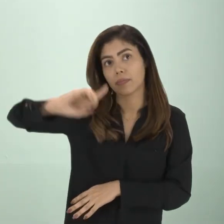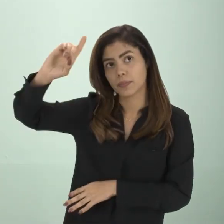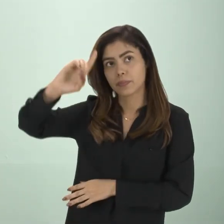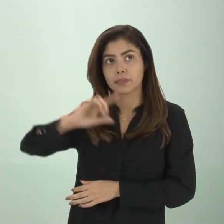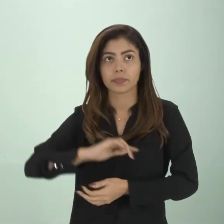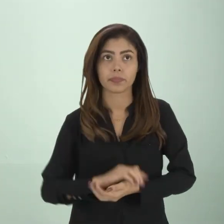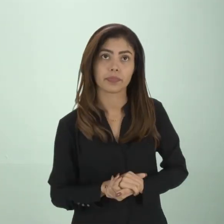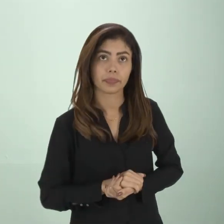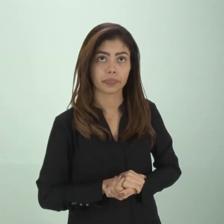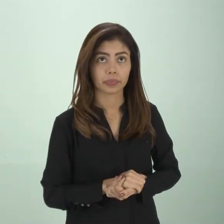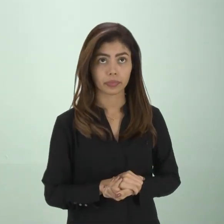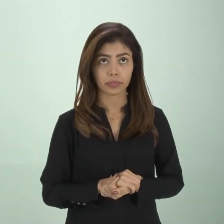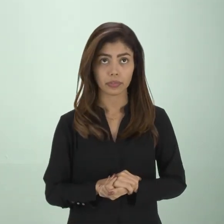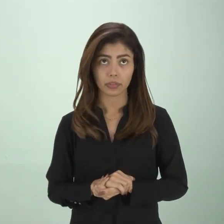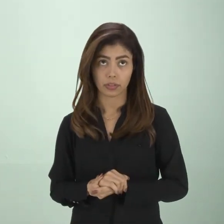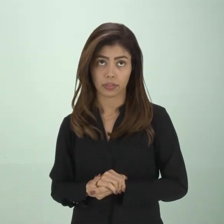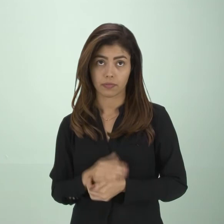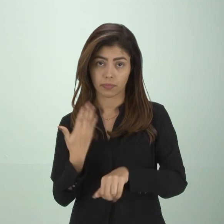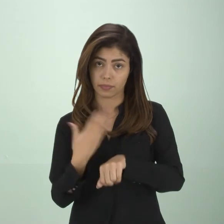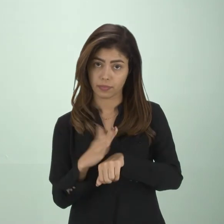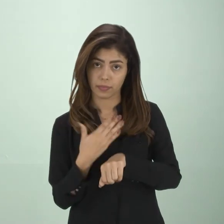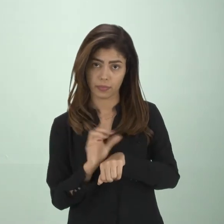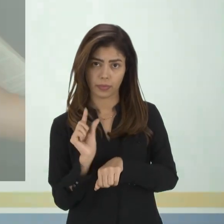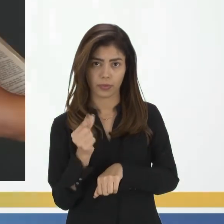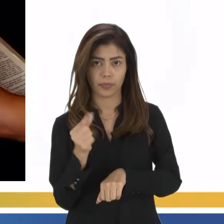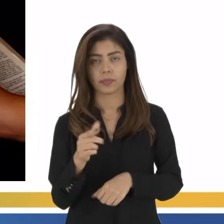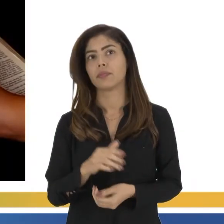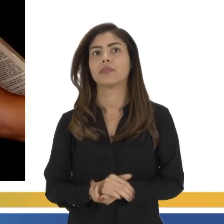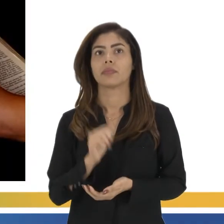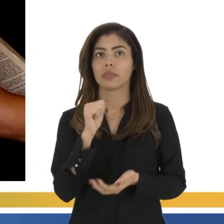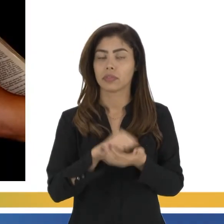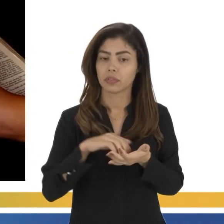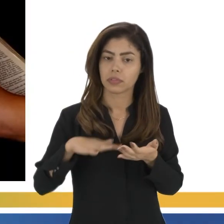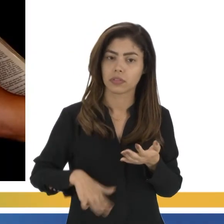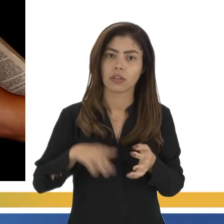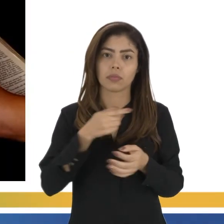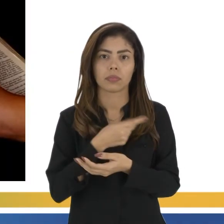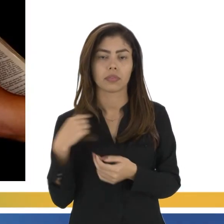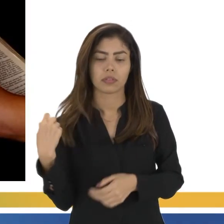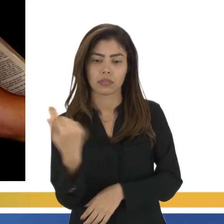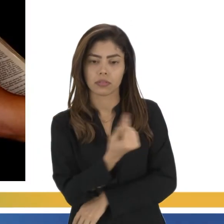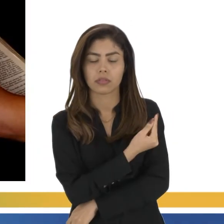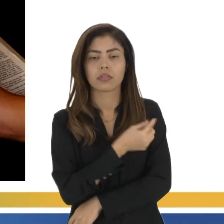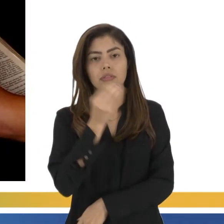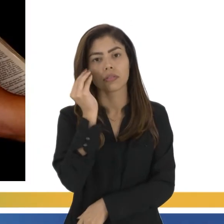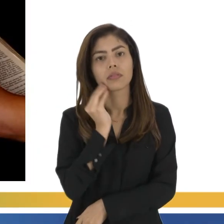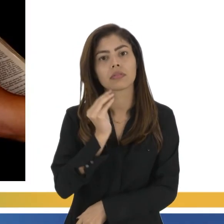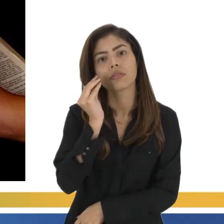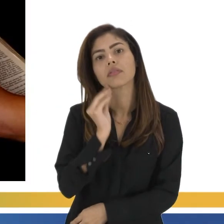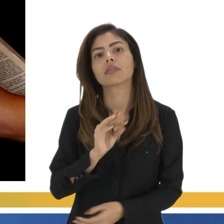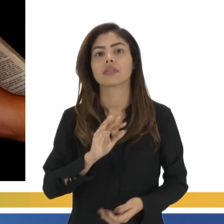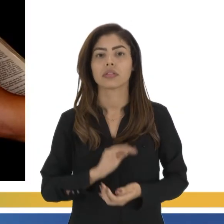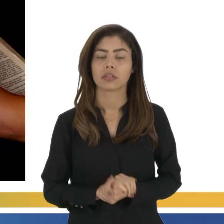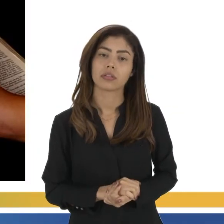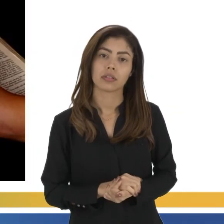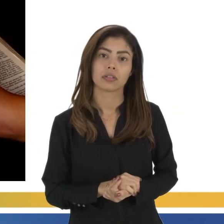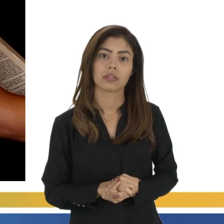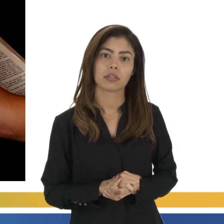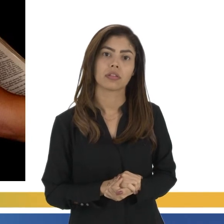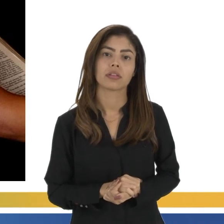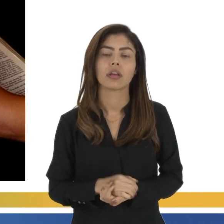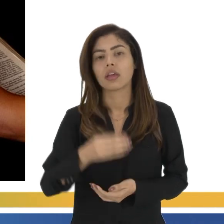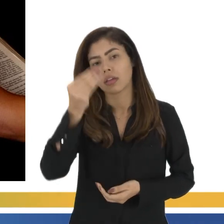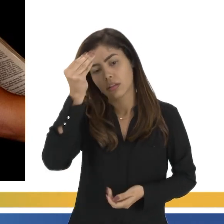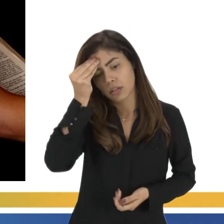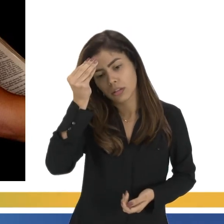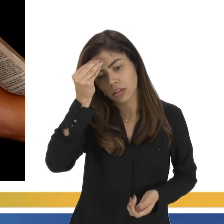felicidade, ela consiste no conhecimento de Deus. O homem que quer atingir a felicidade,